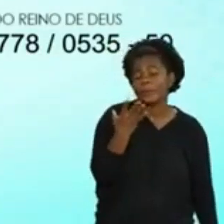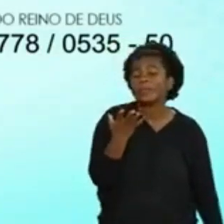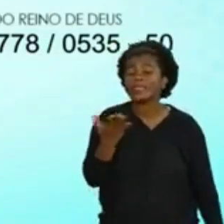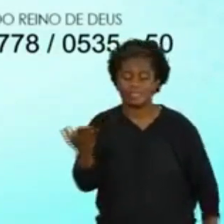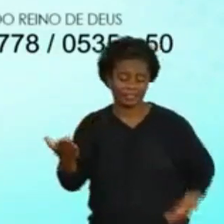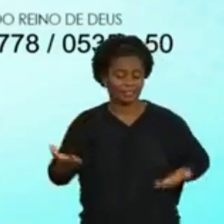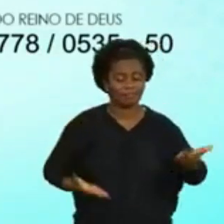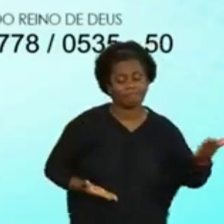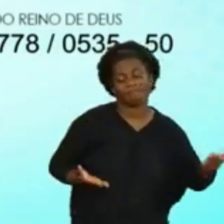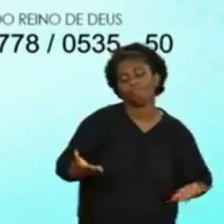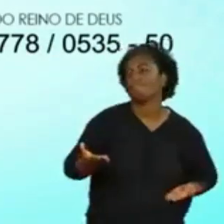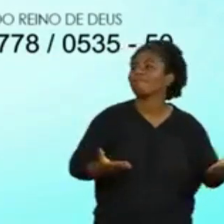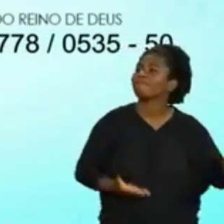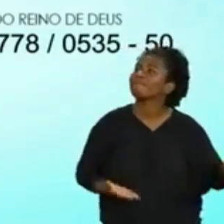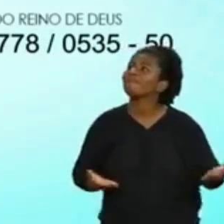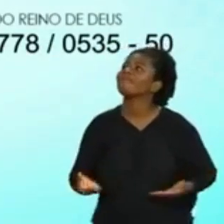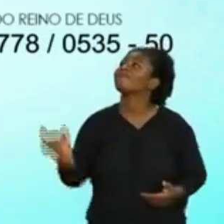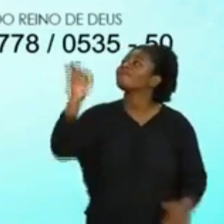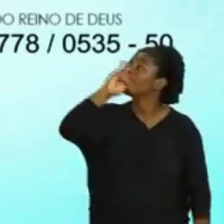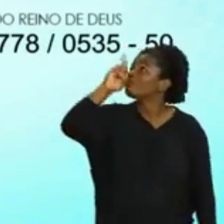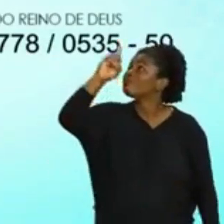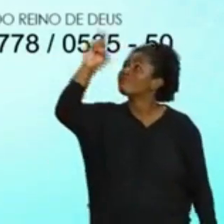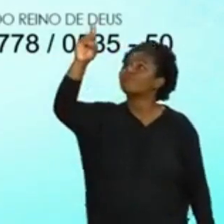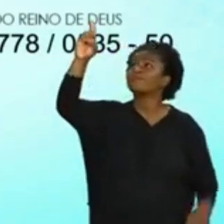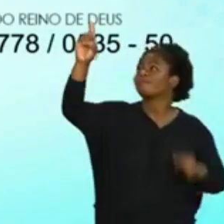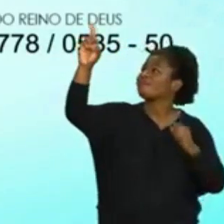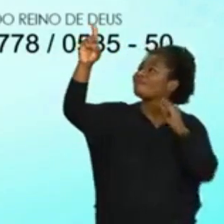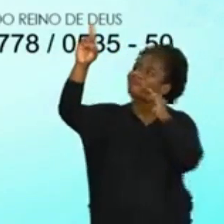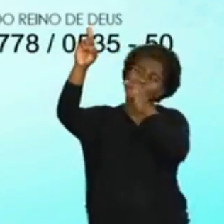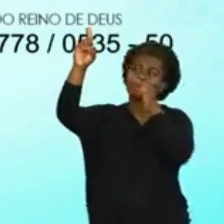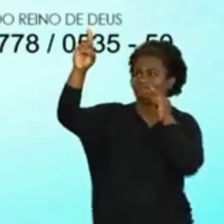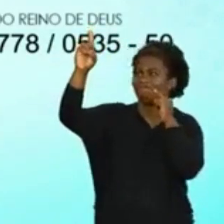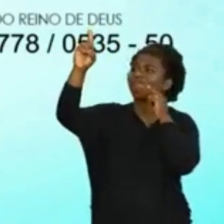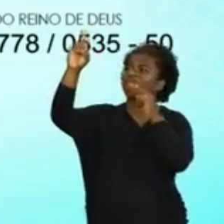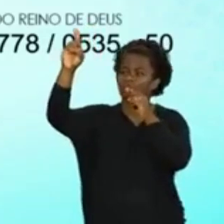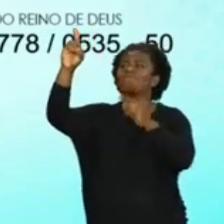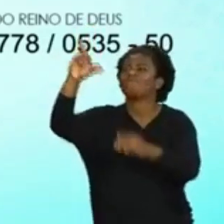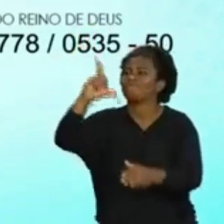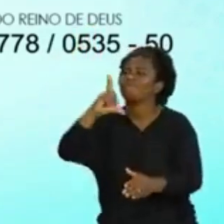Bom é estar te servindo